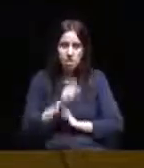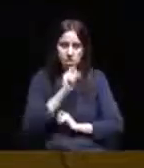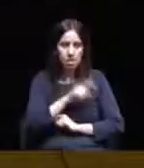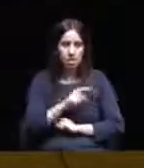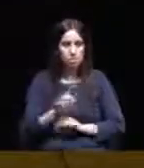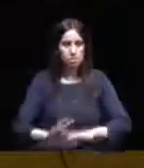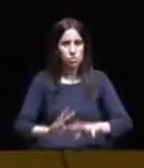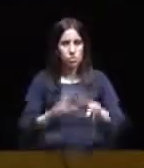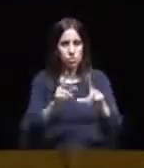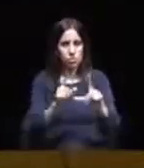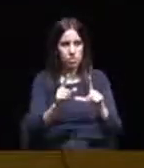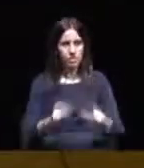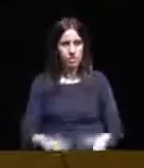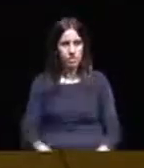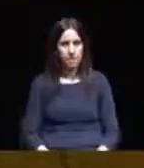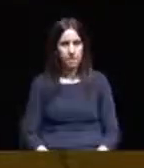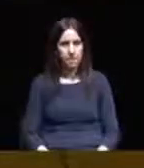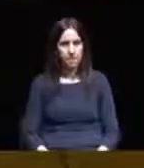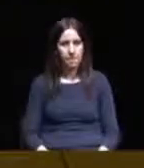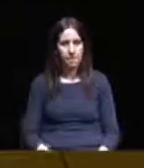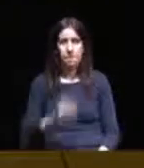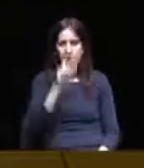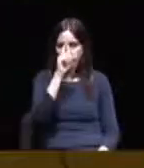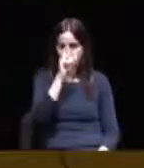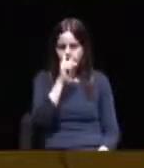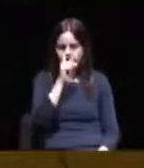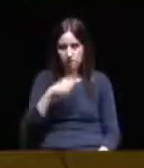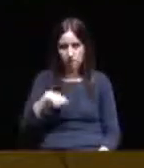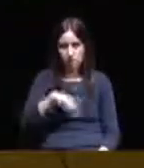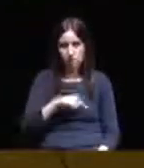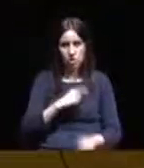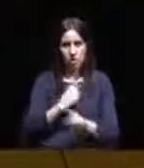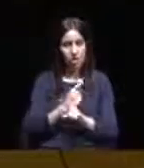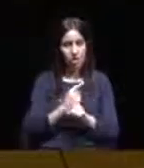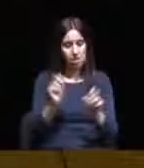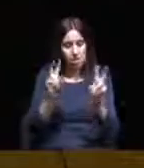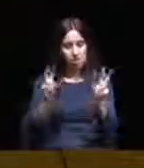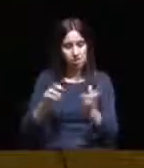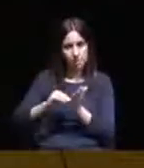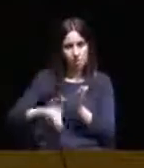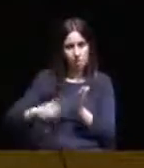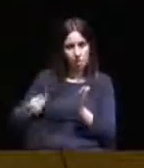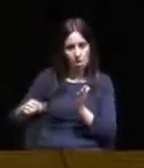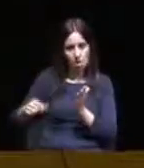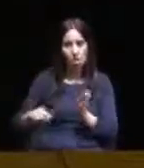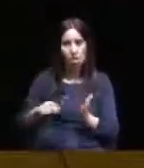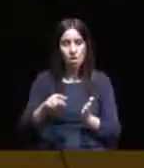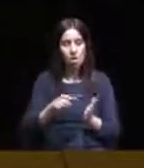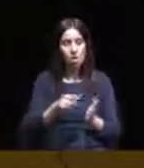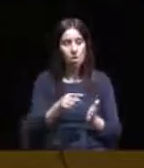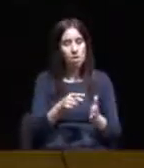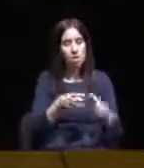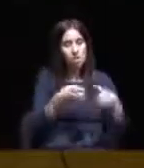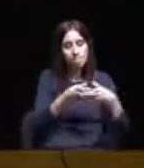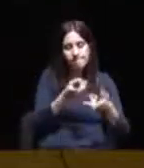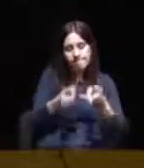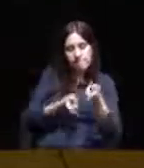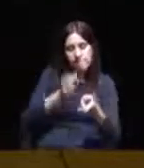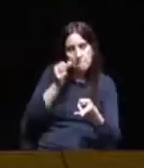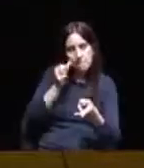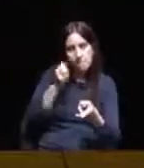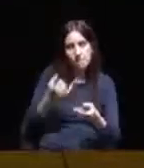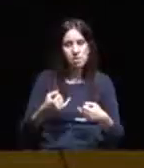adaptações e melhorias. Recordamos ainda que existe uma petição sobre esta matéria que aguarda a devida apreciação nas comissões